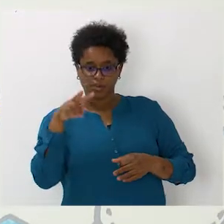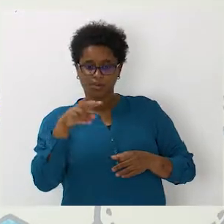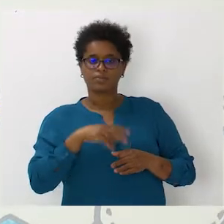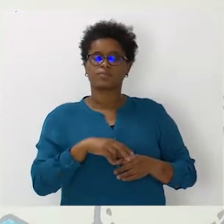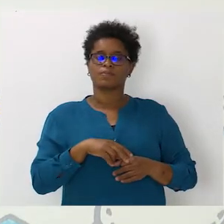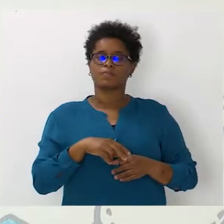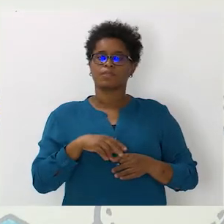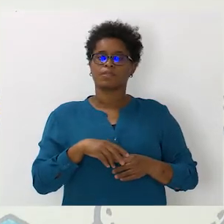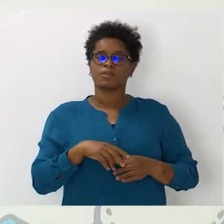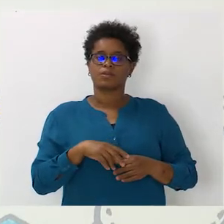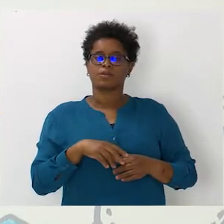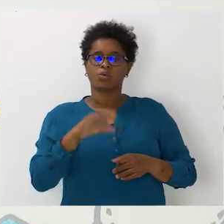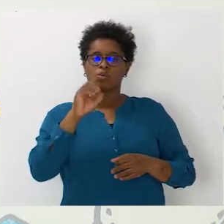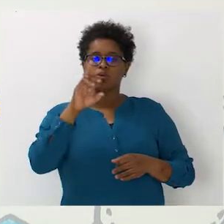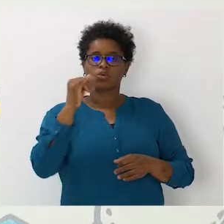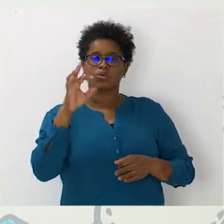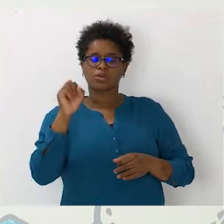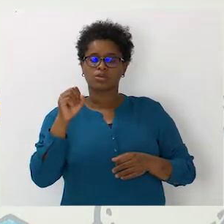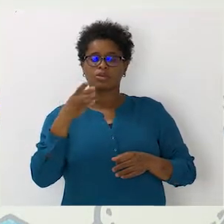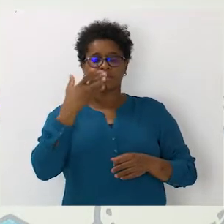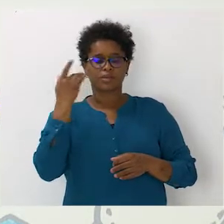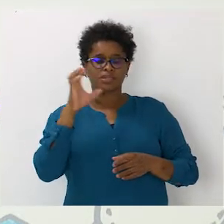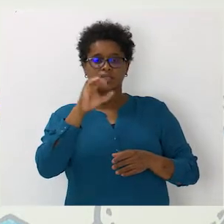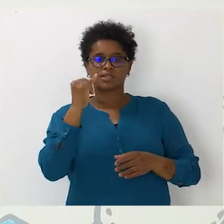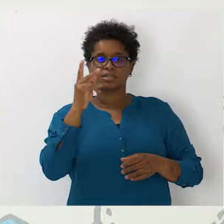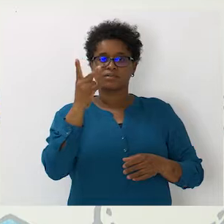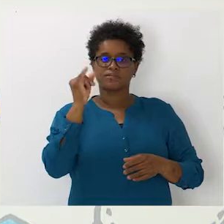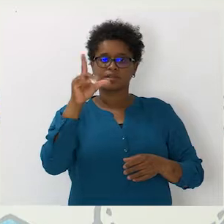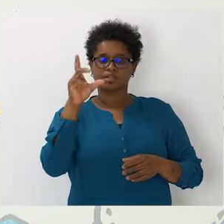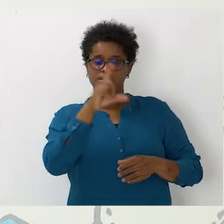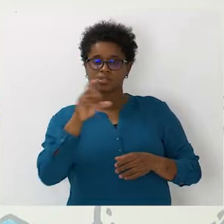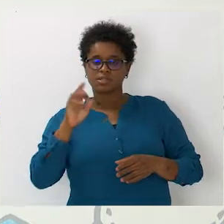deu origem a uma brilhante civilização egípcia.